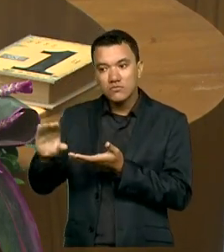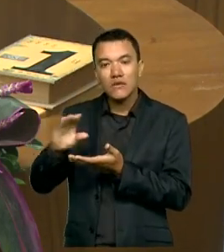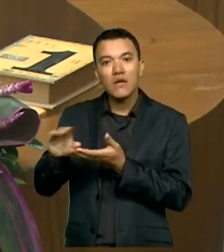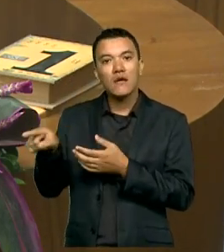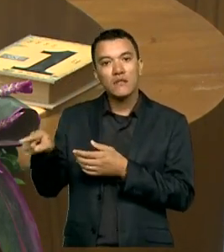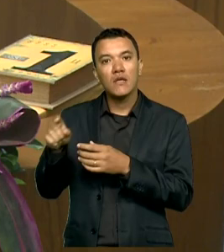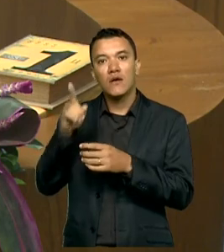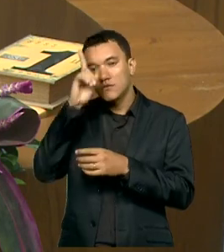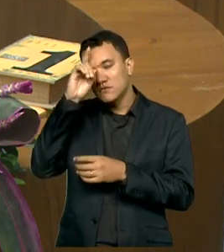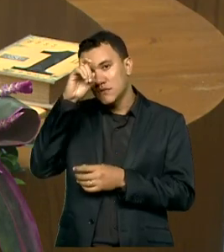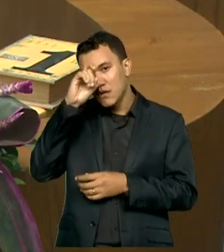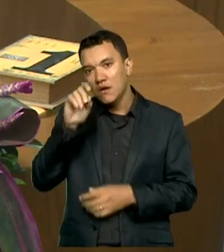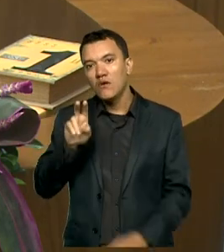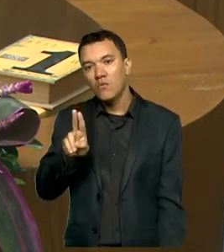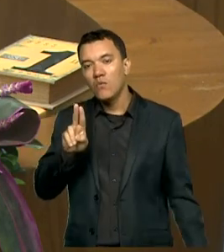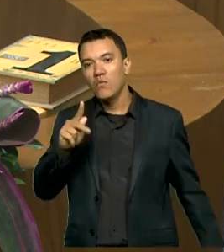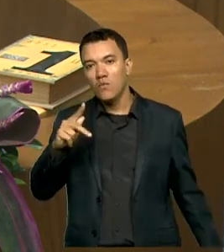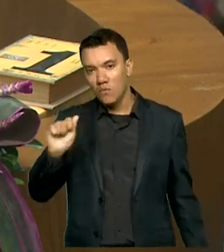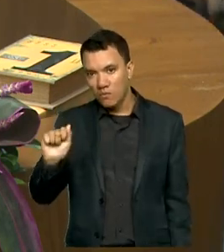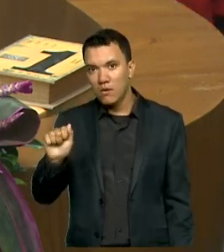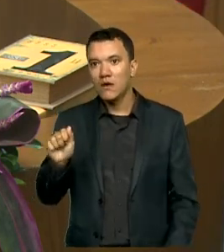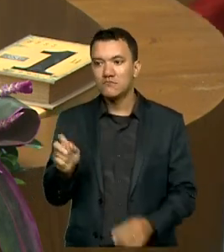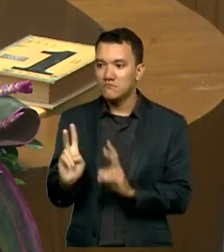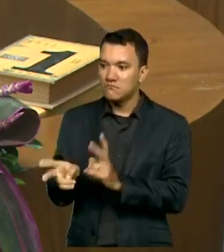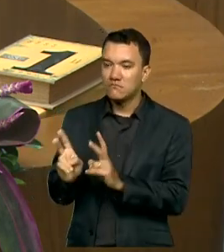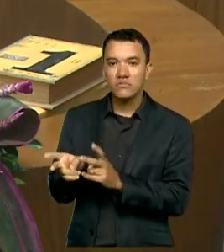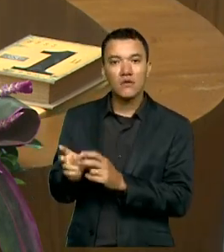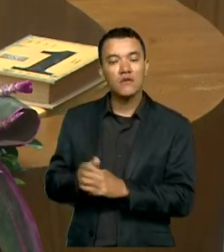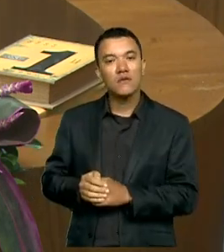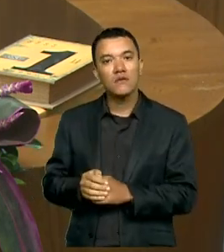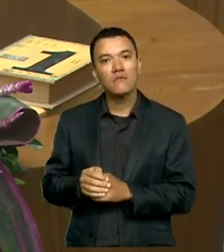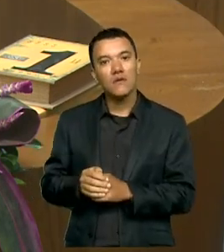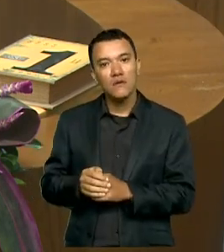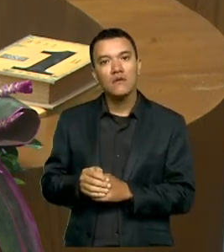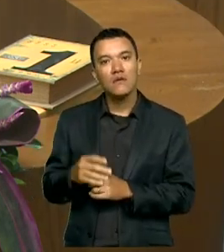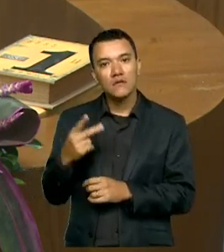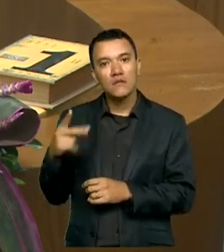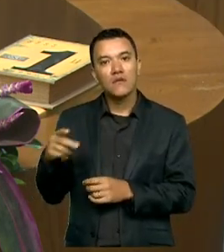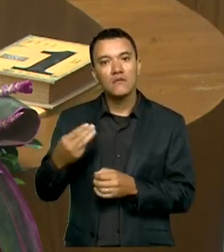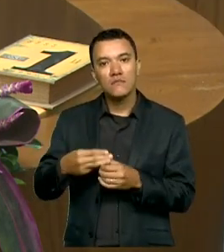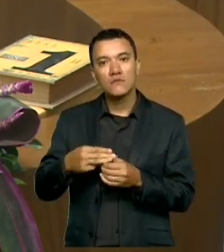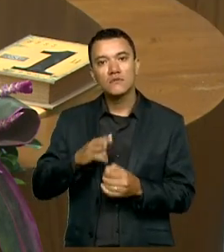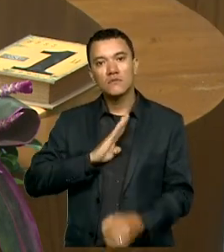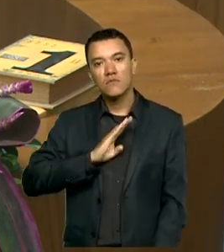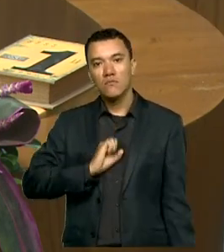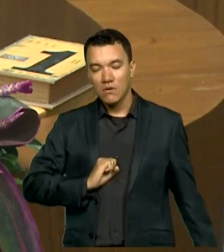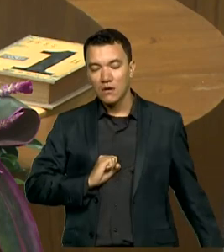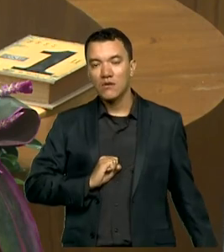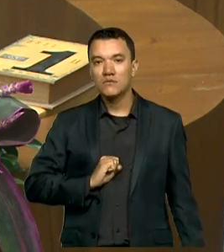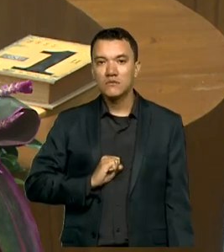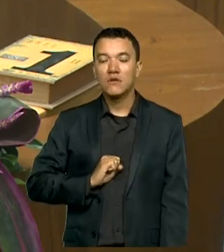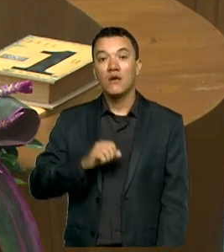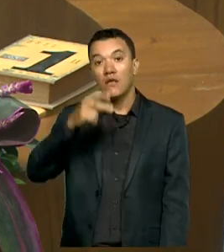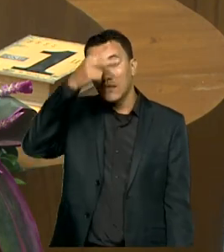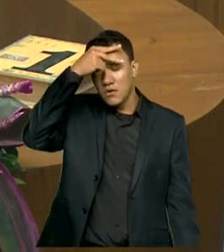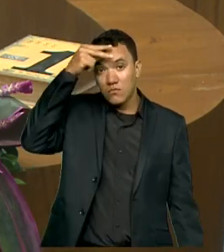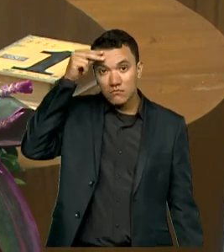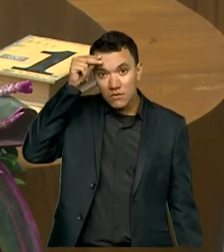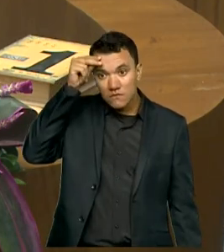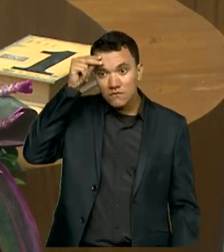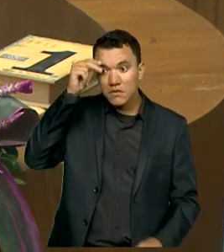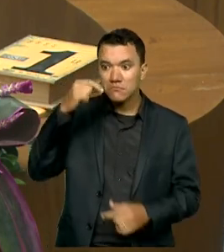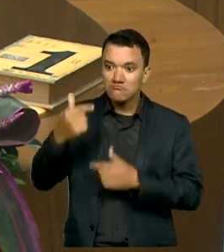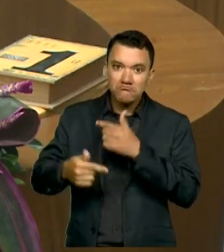próprios do município de Balsas, ele vem mais uma vez fazendo o seu papel